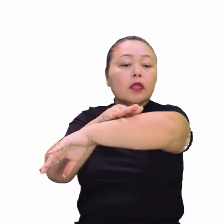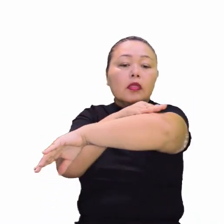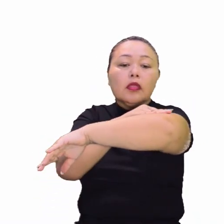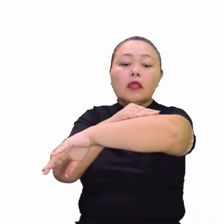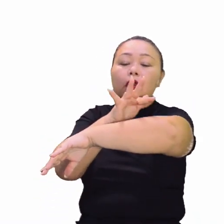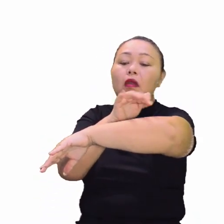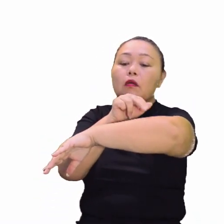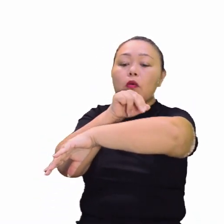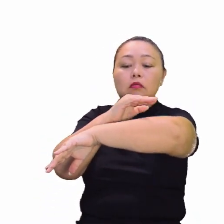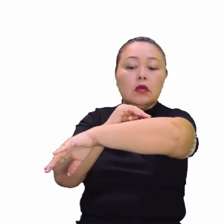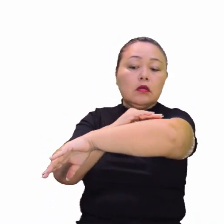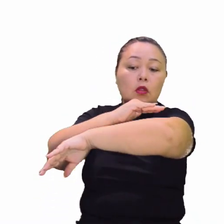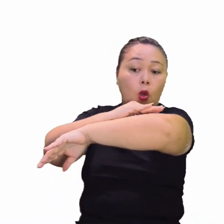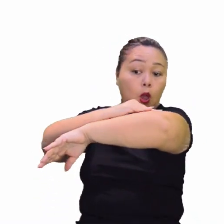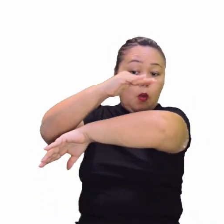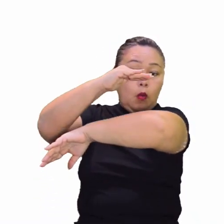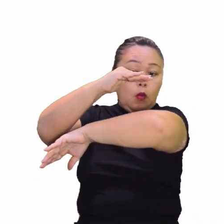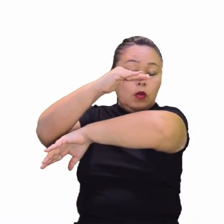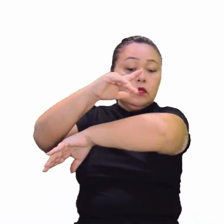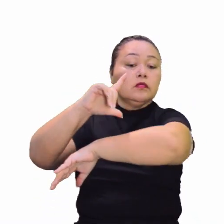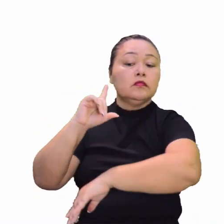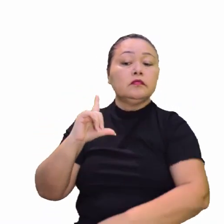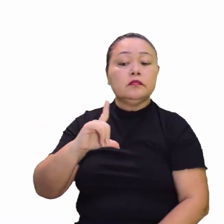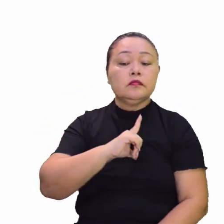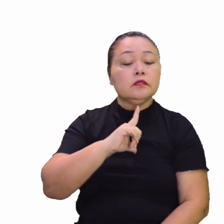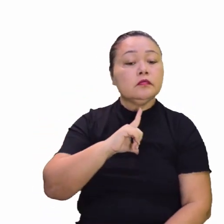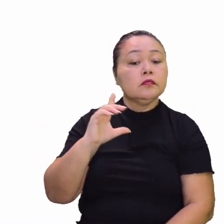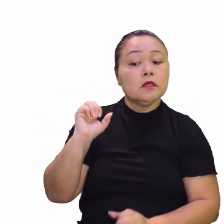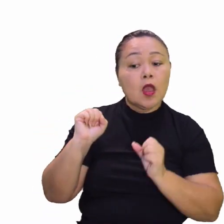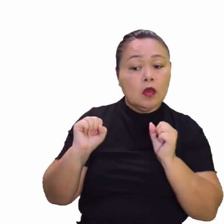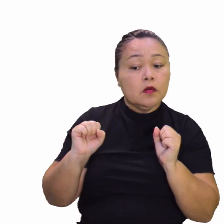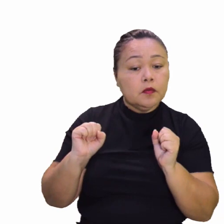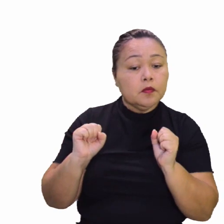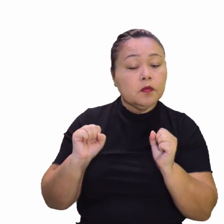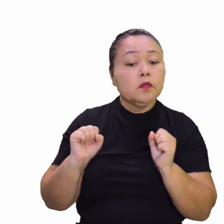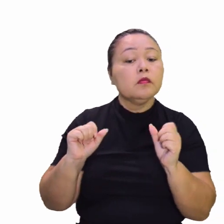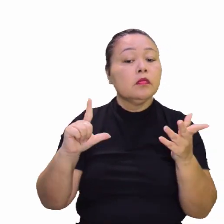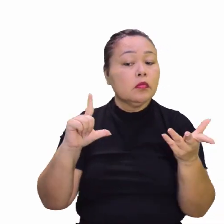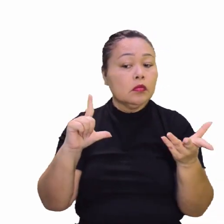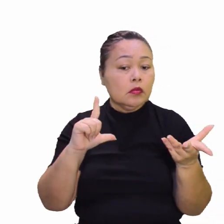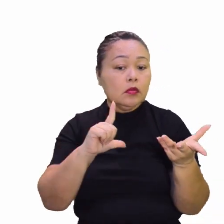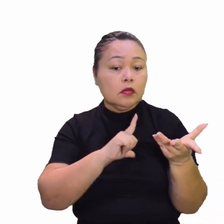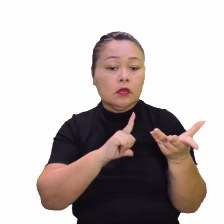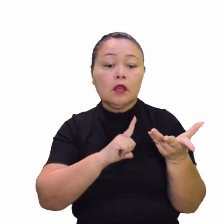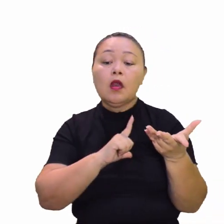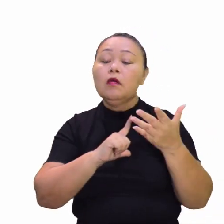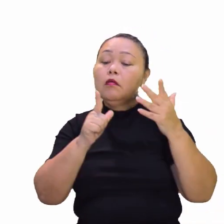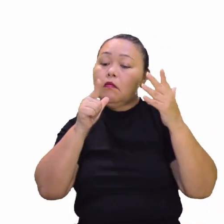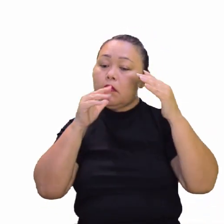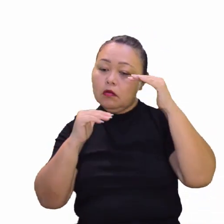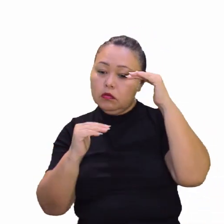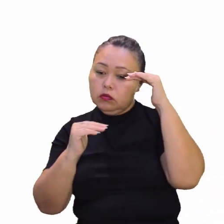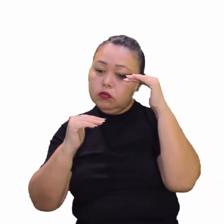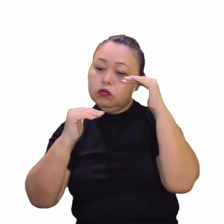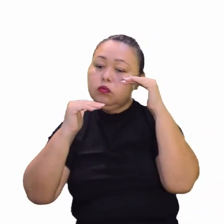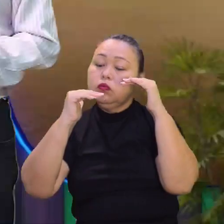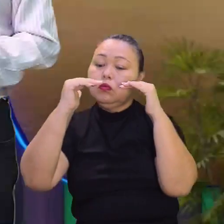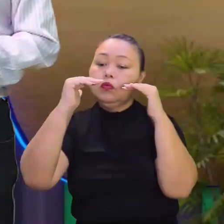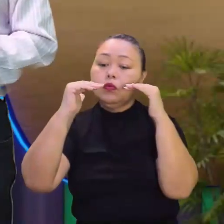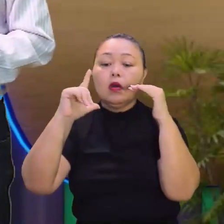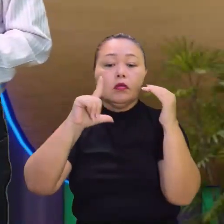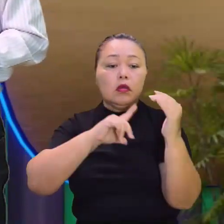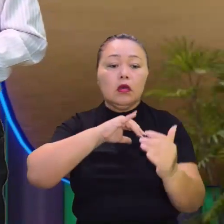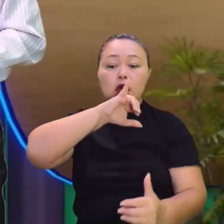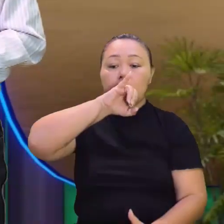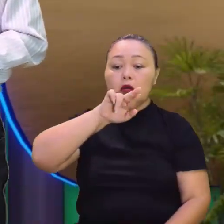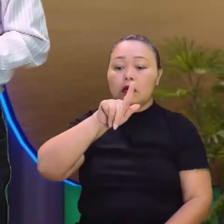estar no local mais alto, vem aqui com a gente, ela pode sofrer inundação. E aí, professor